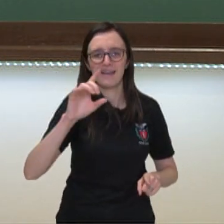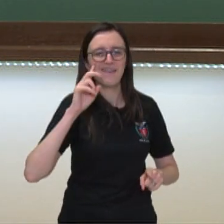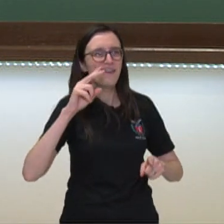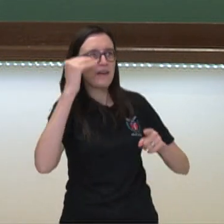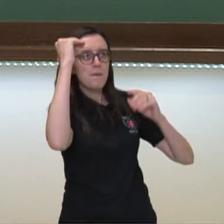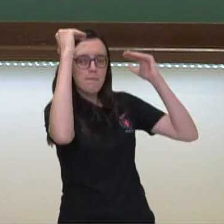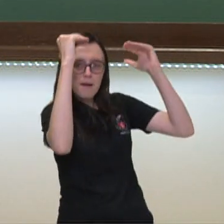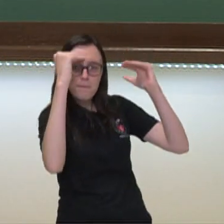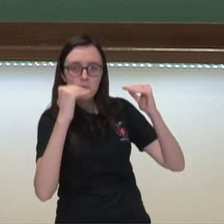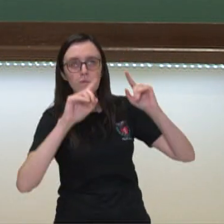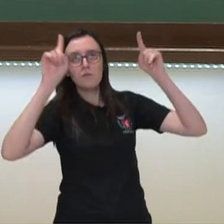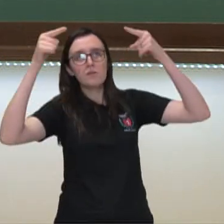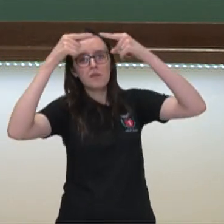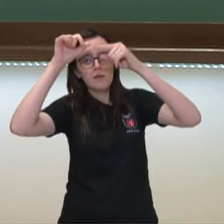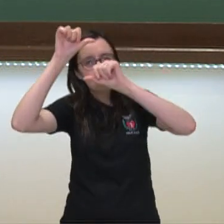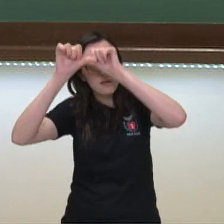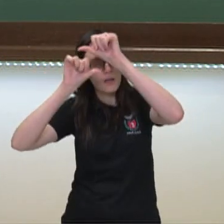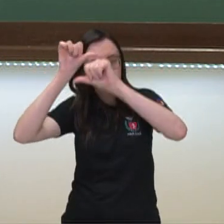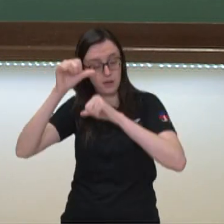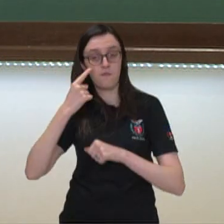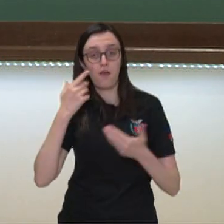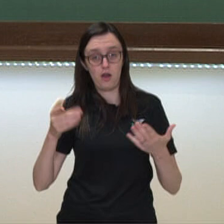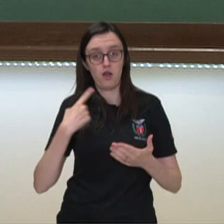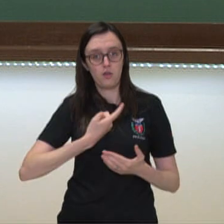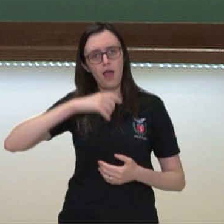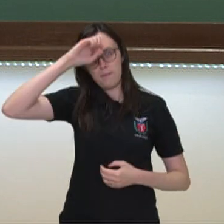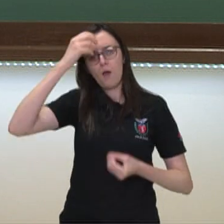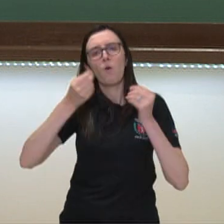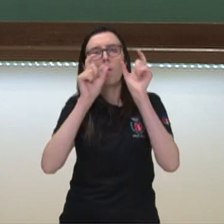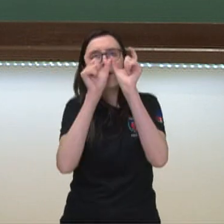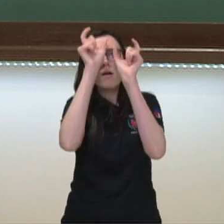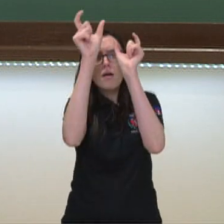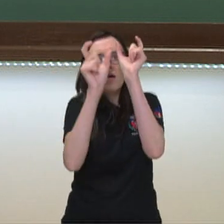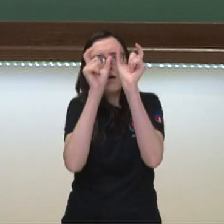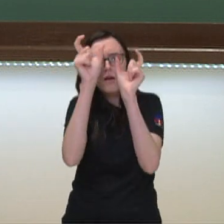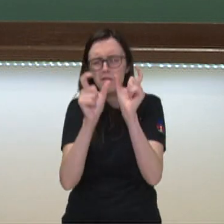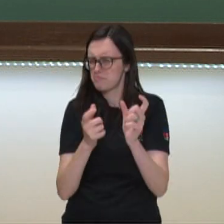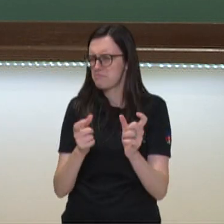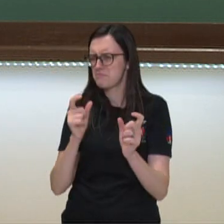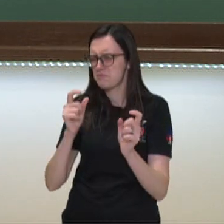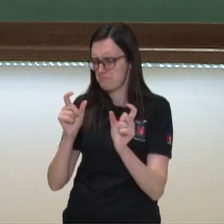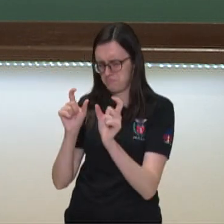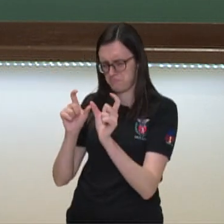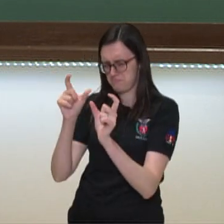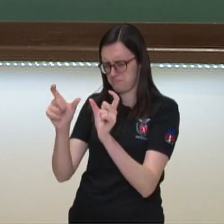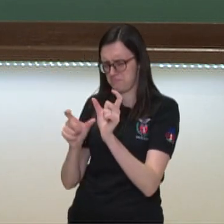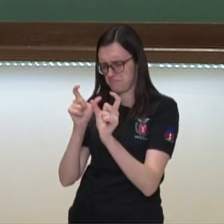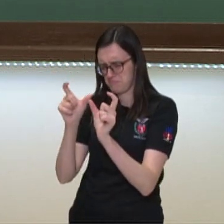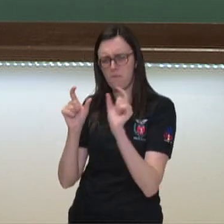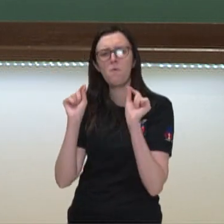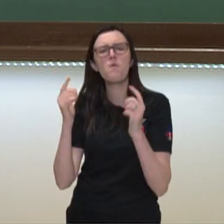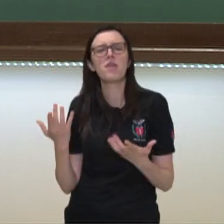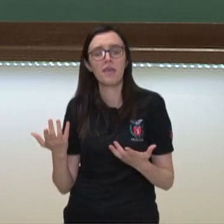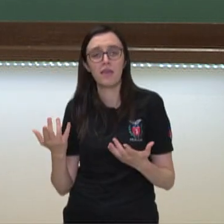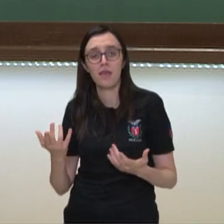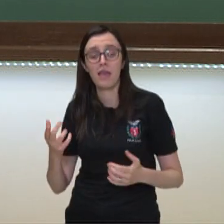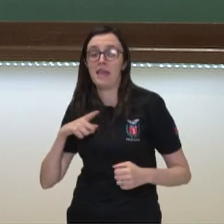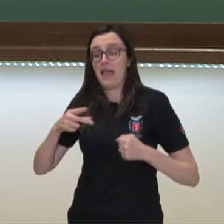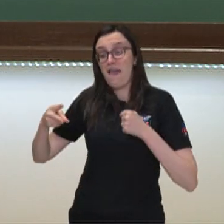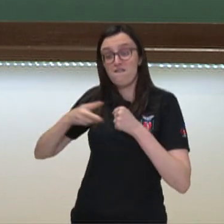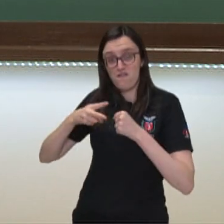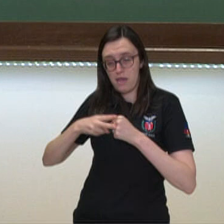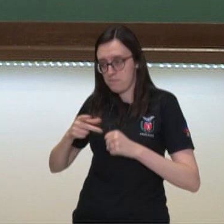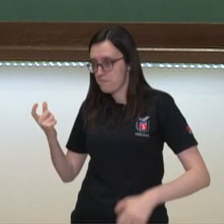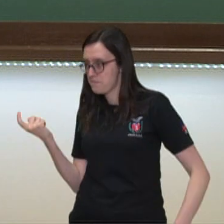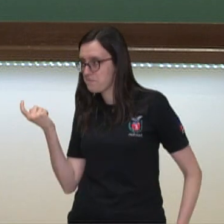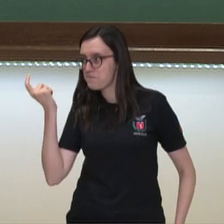sua conjugação. Então agora a gente vai conjugar o verbo to be. Teacher, o que é conjugar o verbo to be? É colocar o verbo com a pessoa.